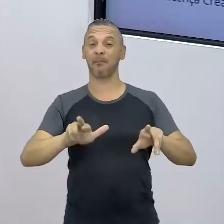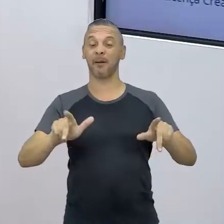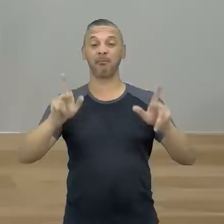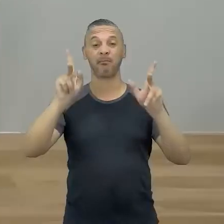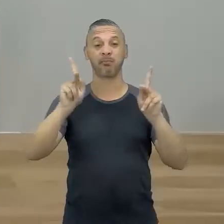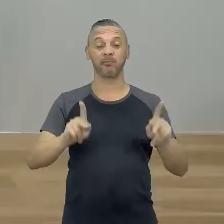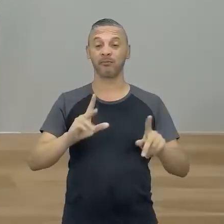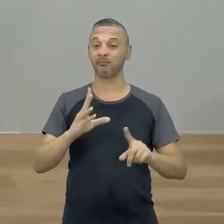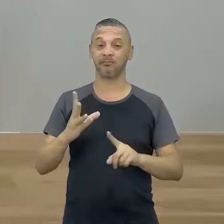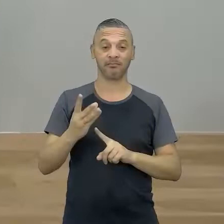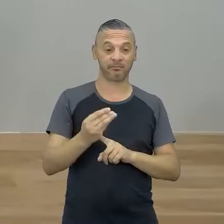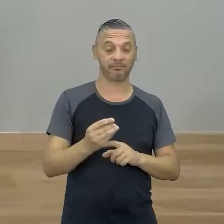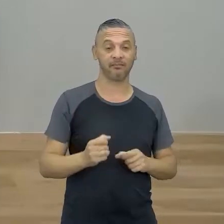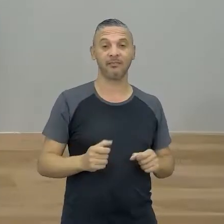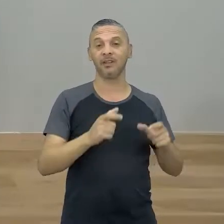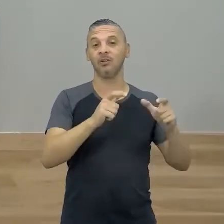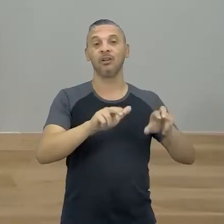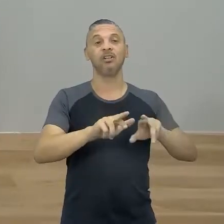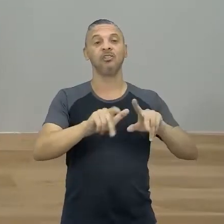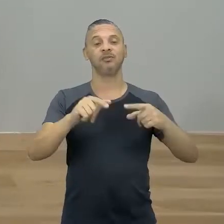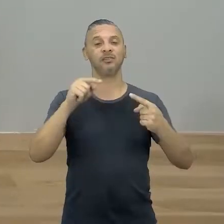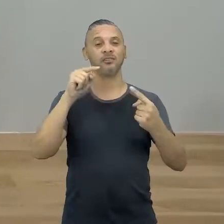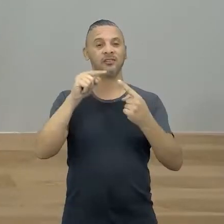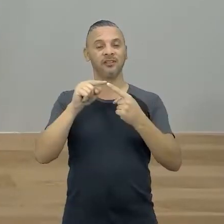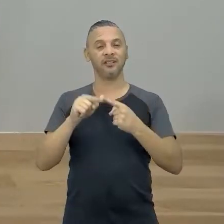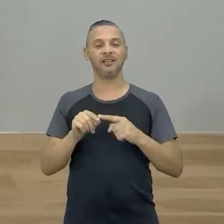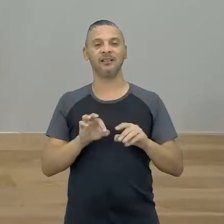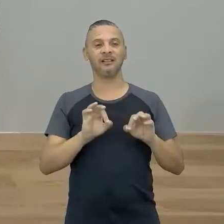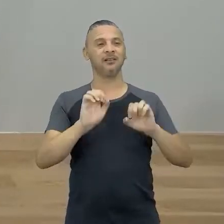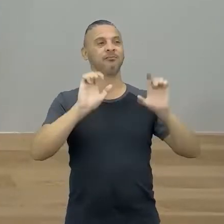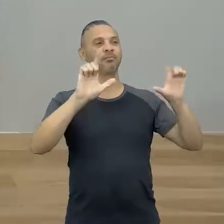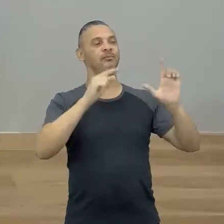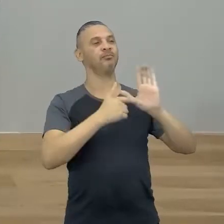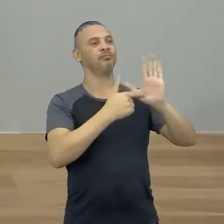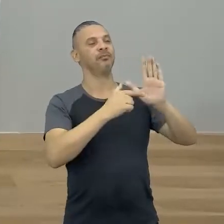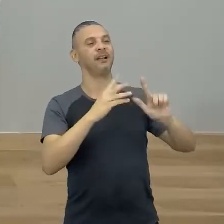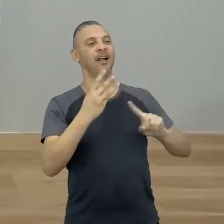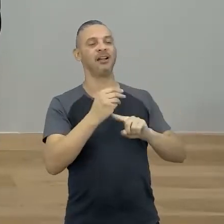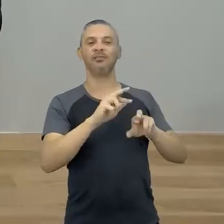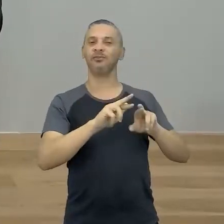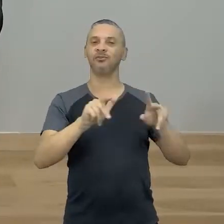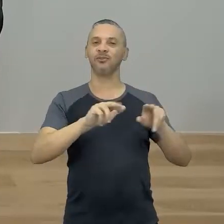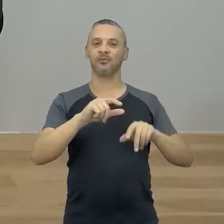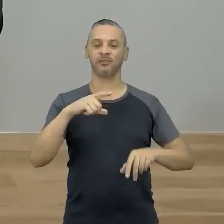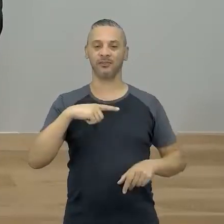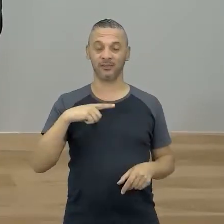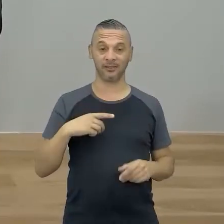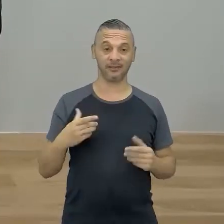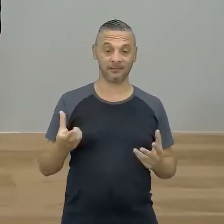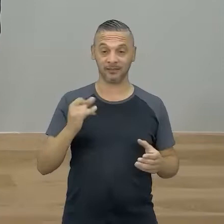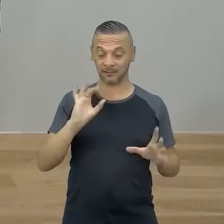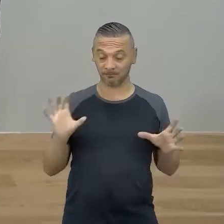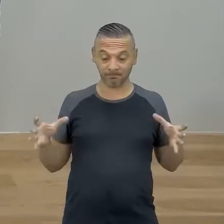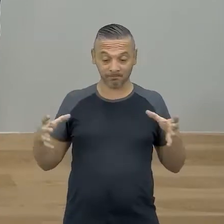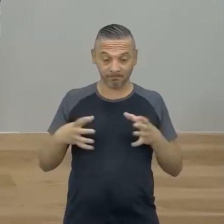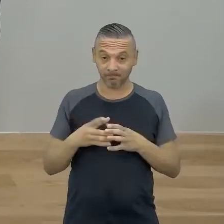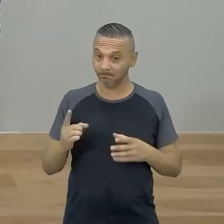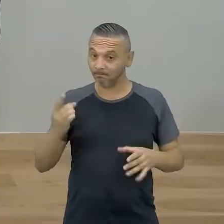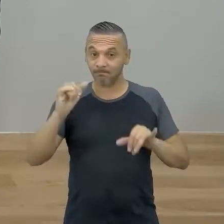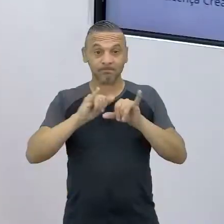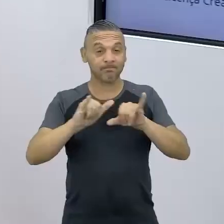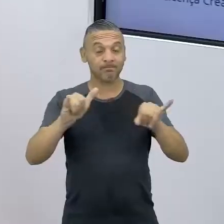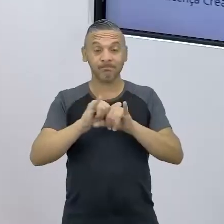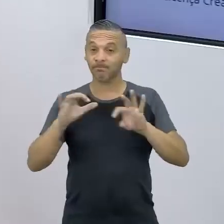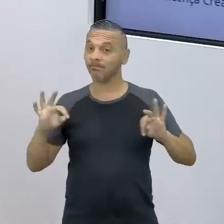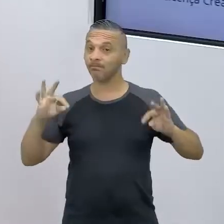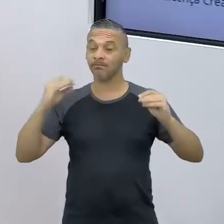pouquinho maiores, assim, bairros diferentes já vão ser curadorias diferentes, mostras diferentes, né? E se a gente pudesse reunir tudo isso numa propaganda, como